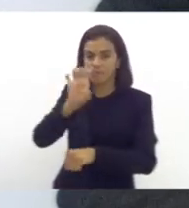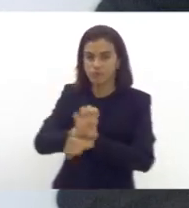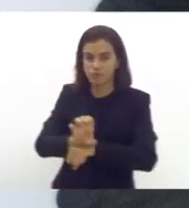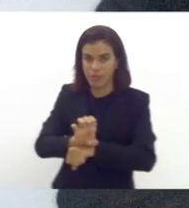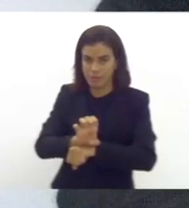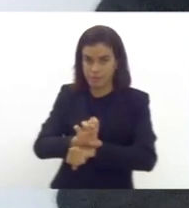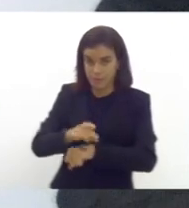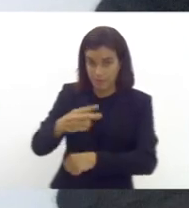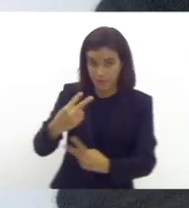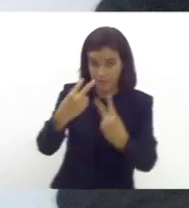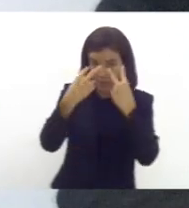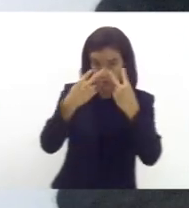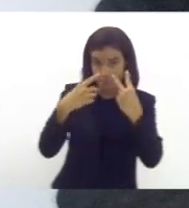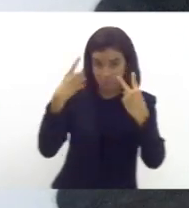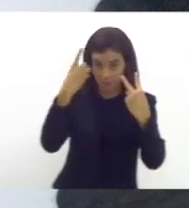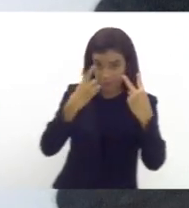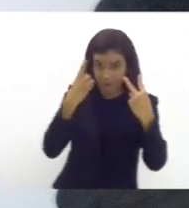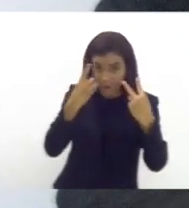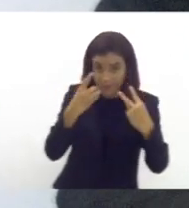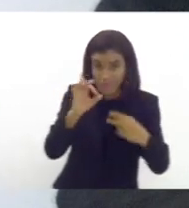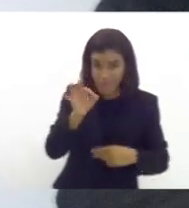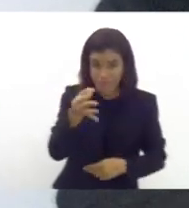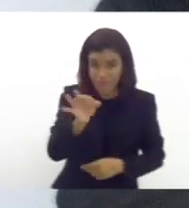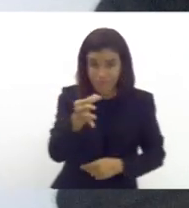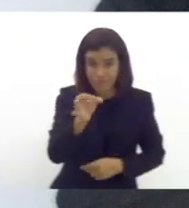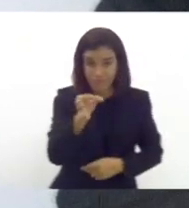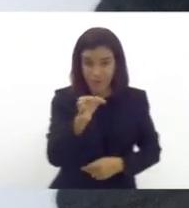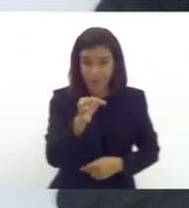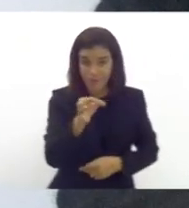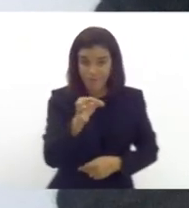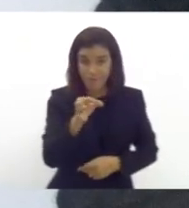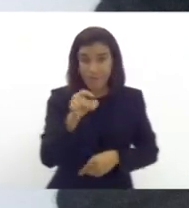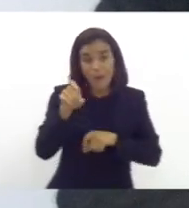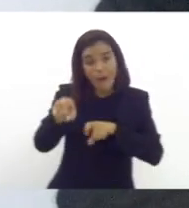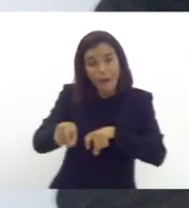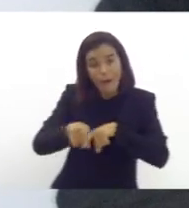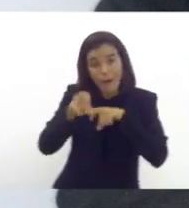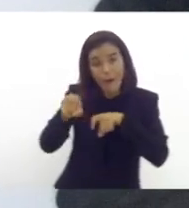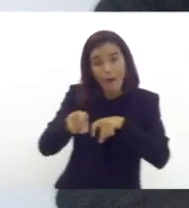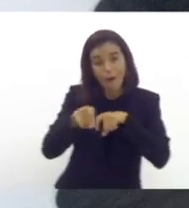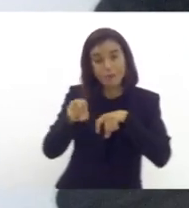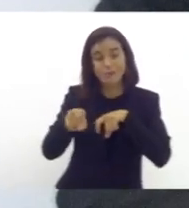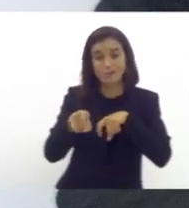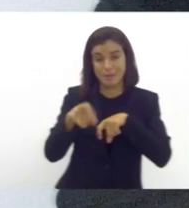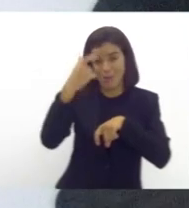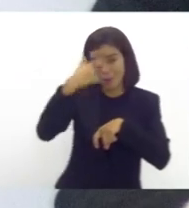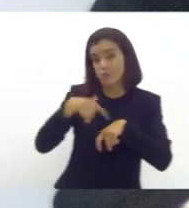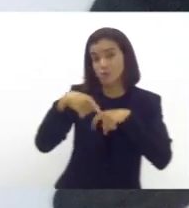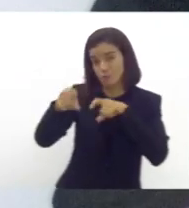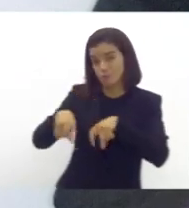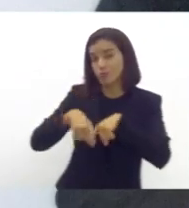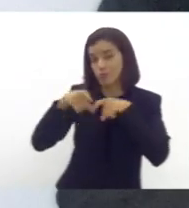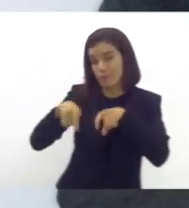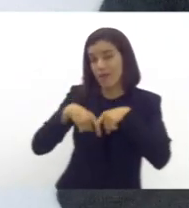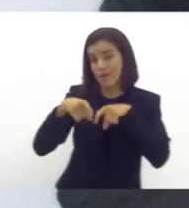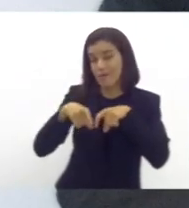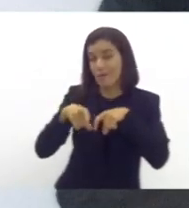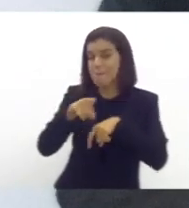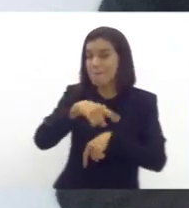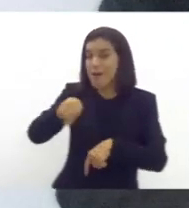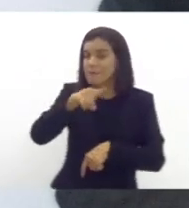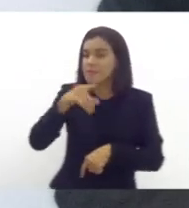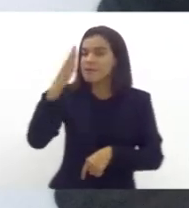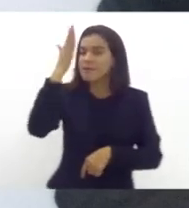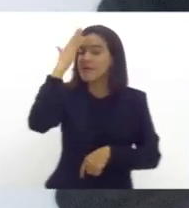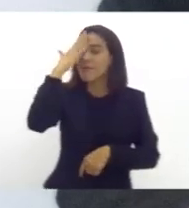vocês estão vendo aqui um deputado pequeno Deputado da roça mas você não vocês não sabem o inferno que eu